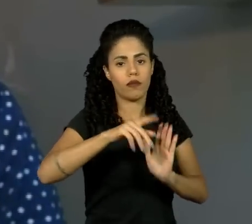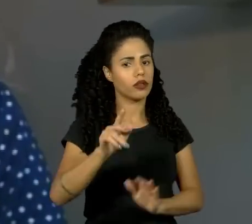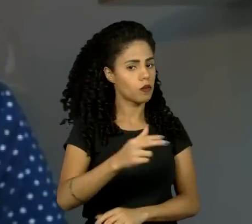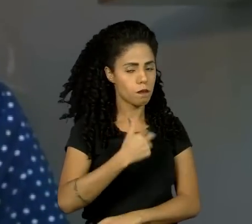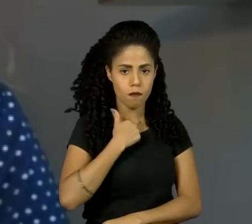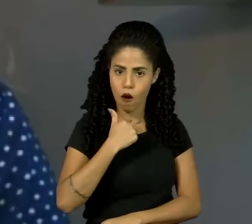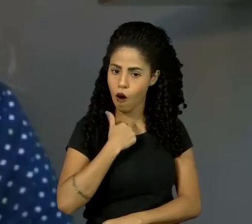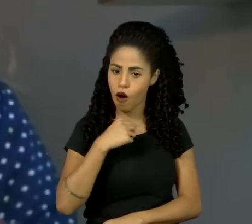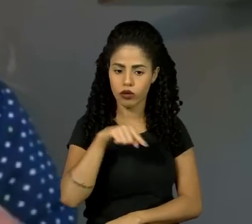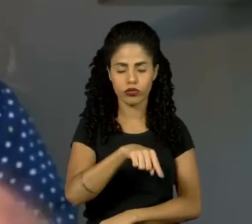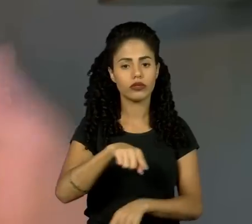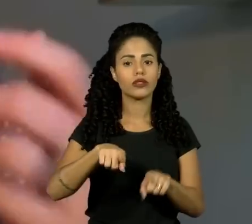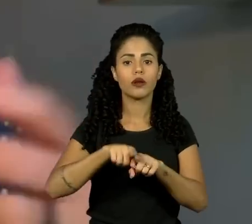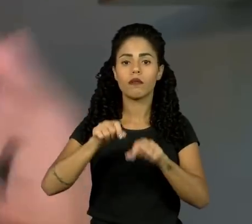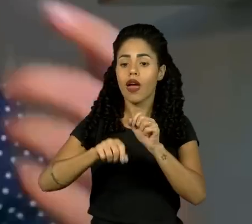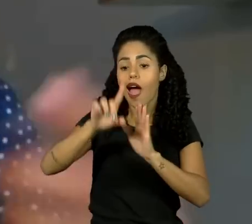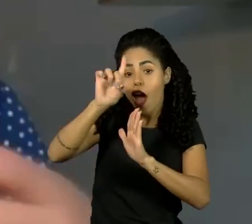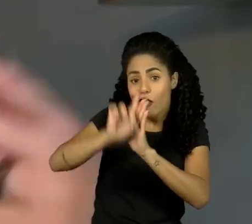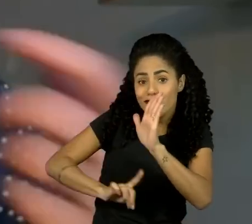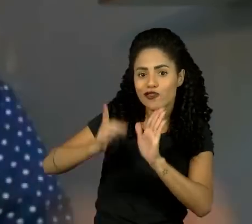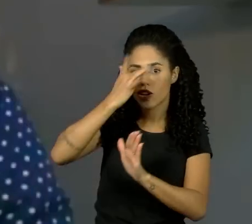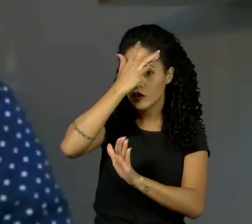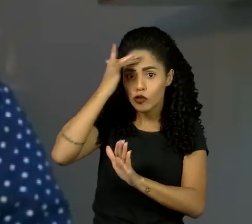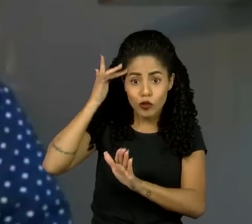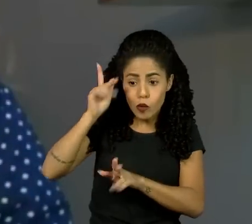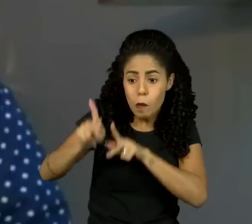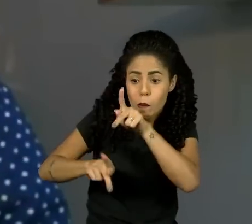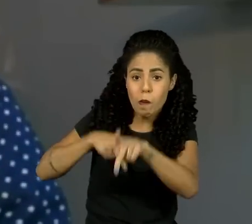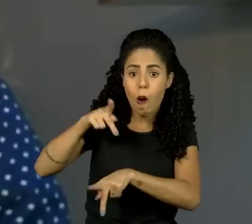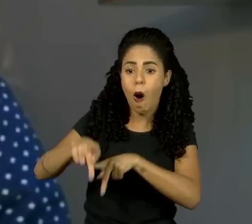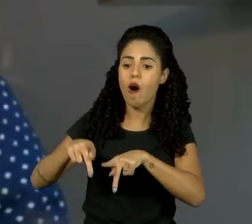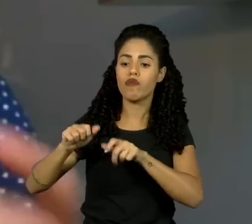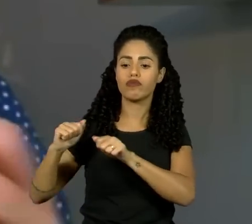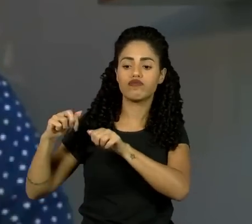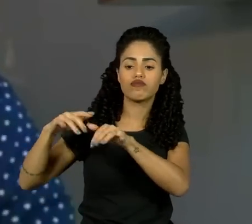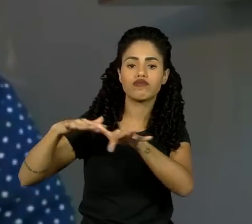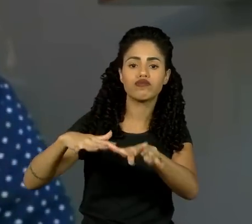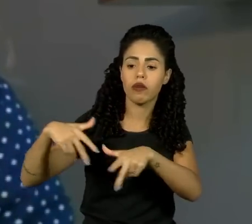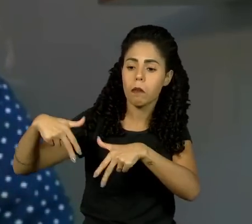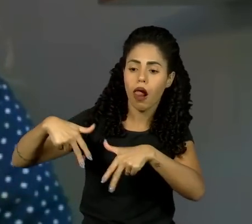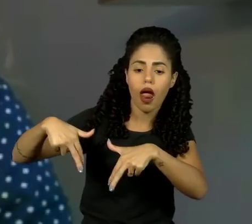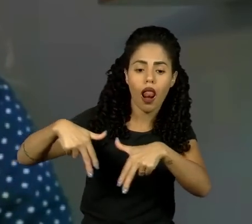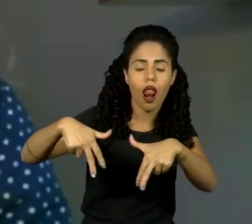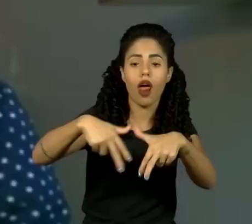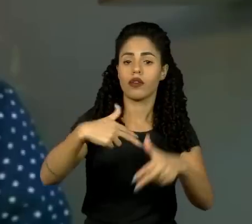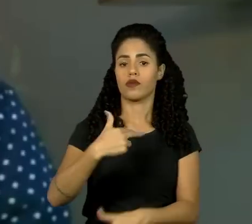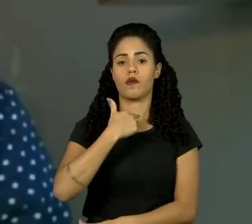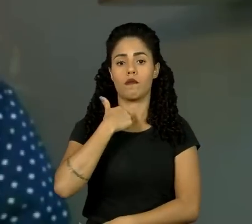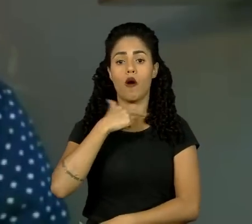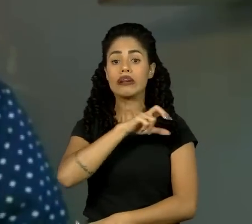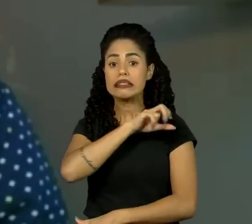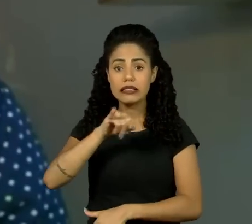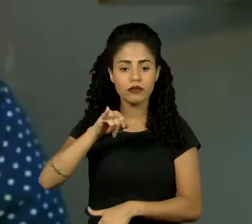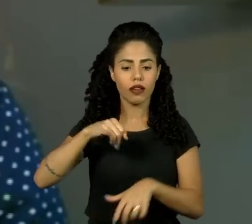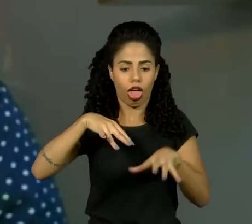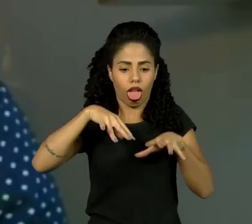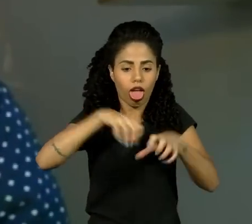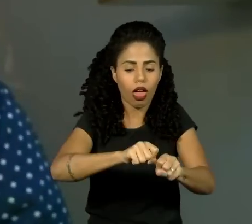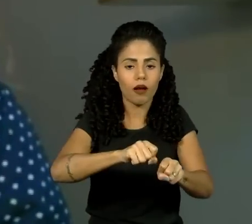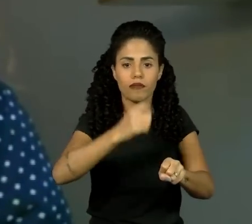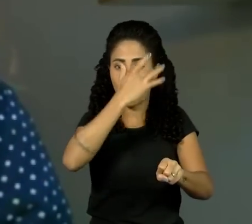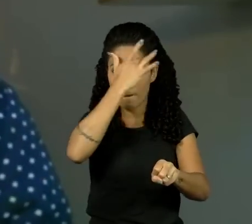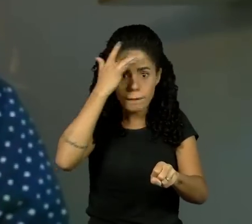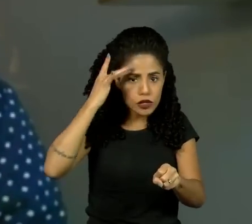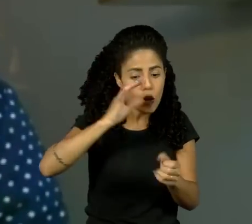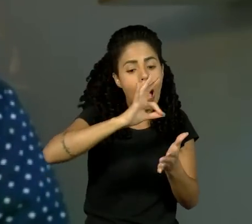podem atrapalhar o direito do cidadão ao acesso ao mar. A partir do momento que você extingue o terreno de marinha, o proprietário